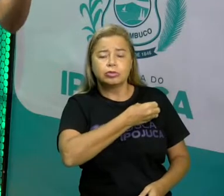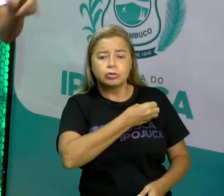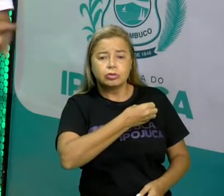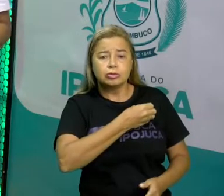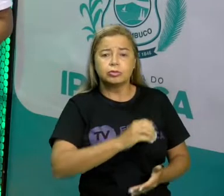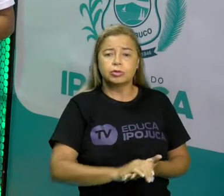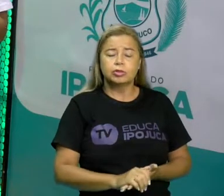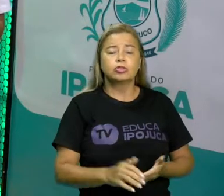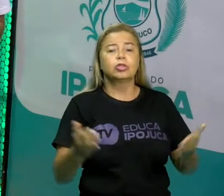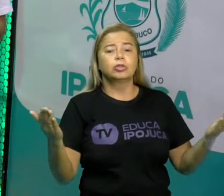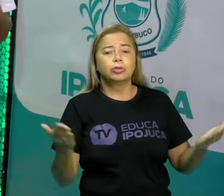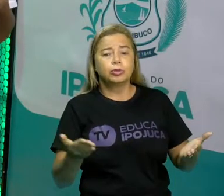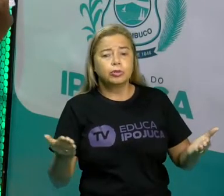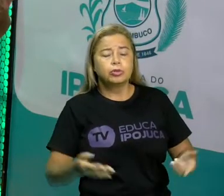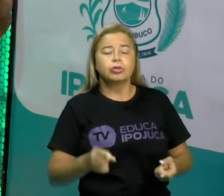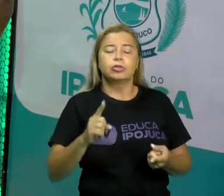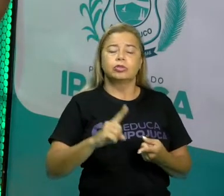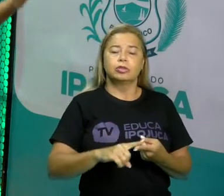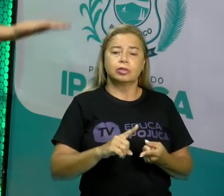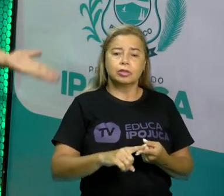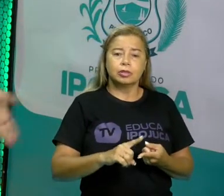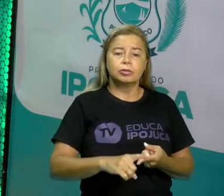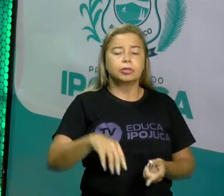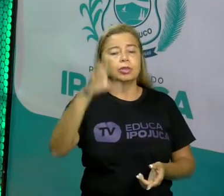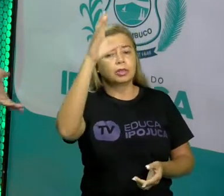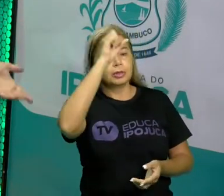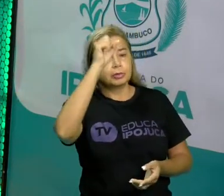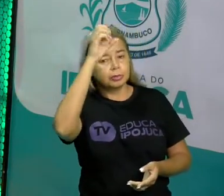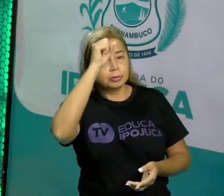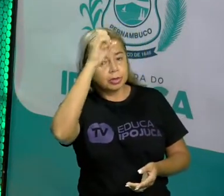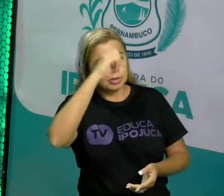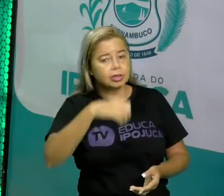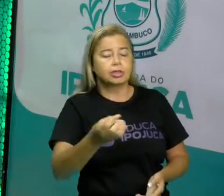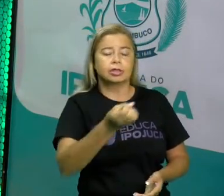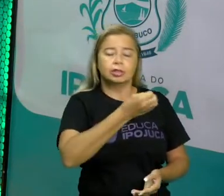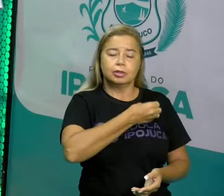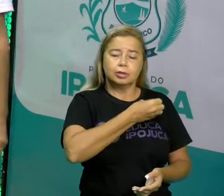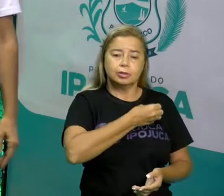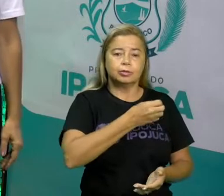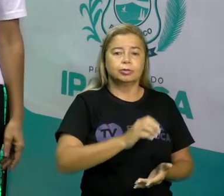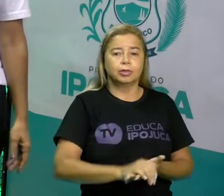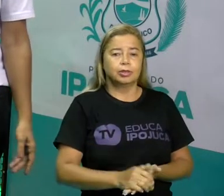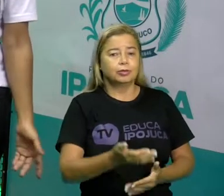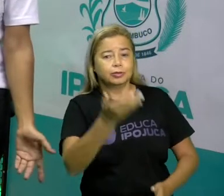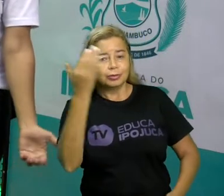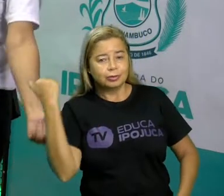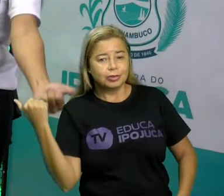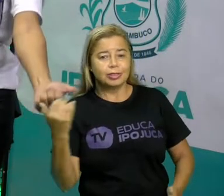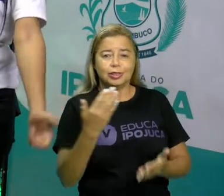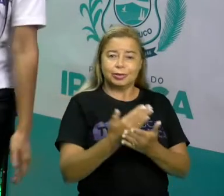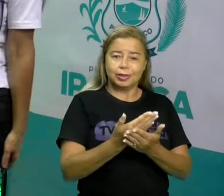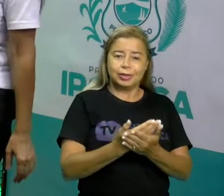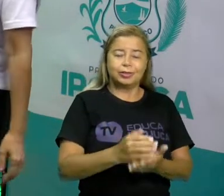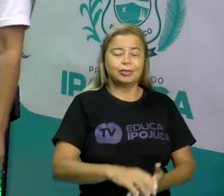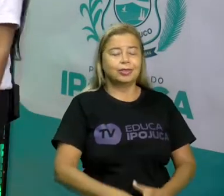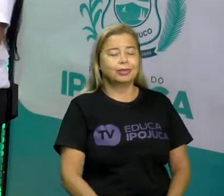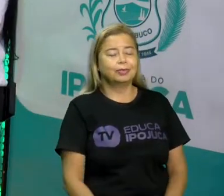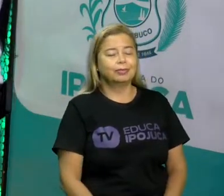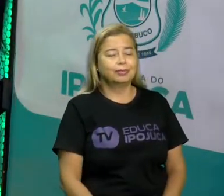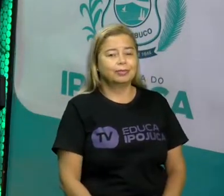também outros aspectos de como a gente pode entender sobre os nossos números. Vamos lá para a nossa aula de hoje?